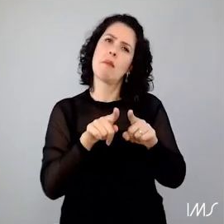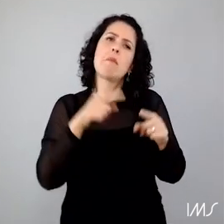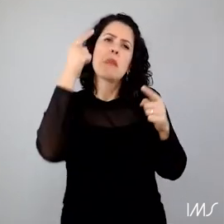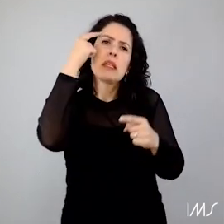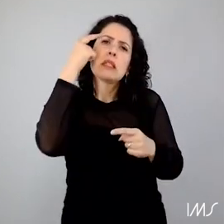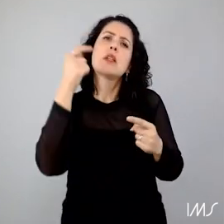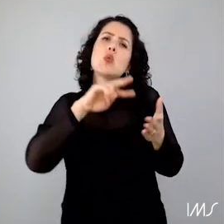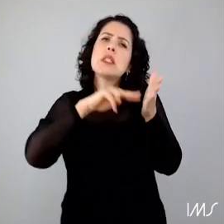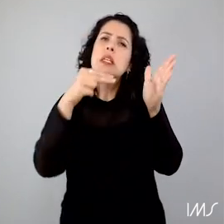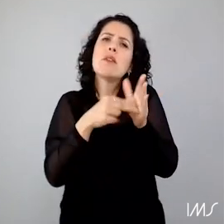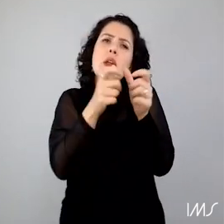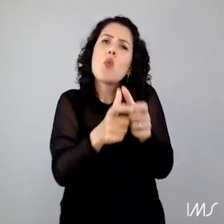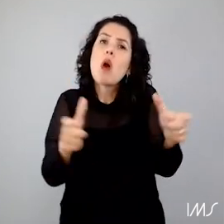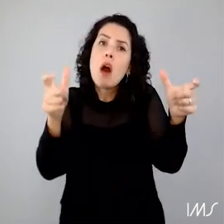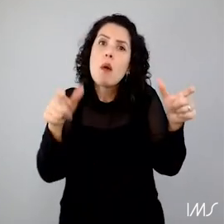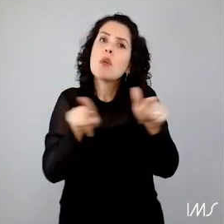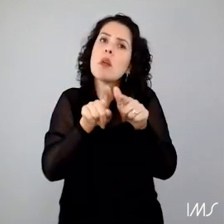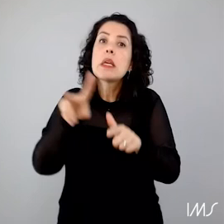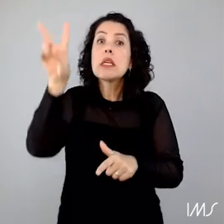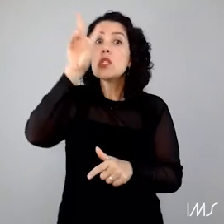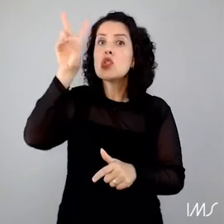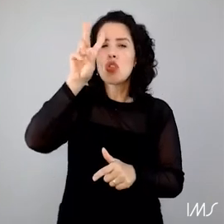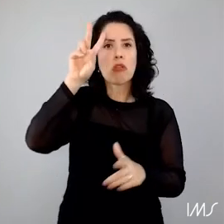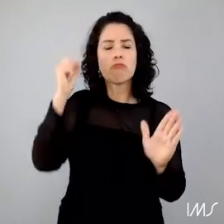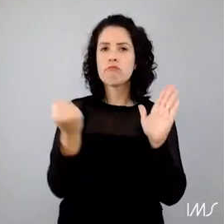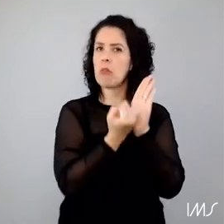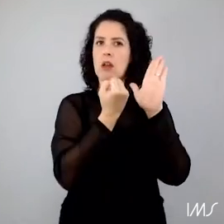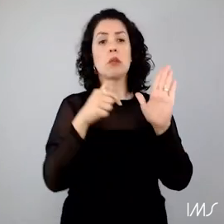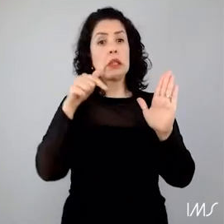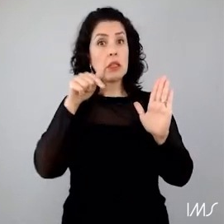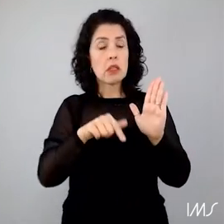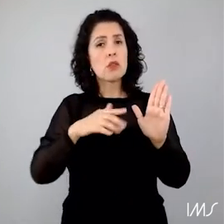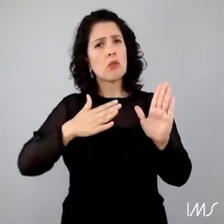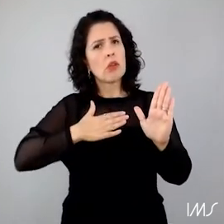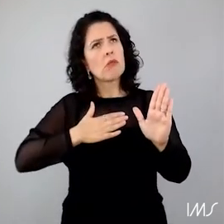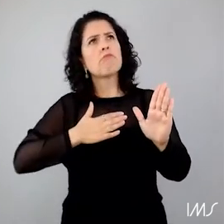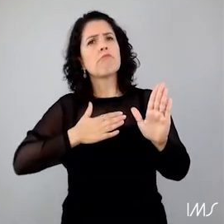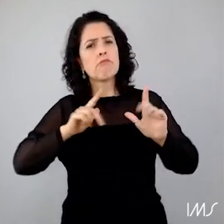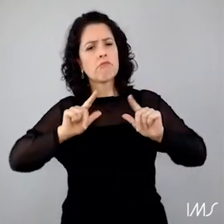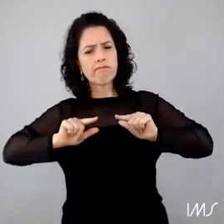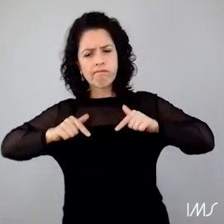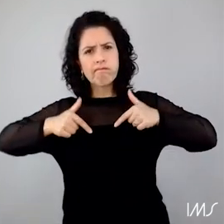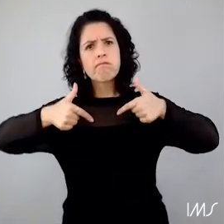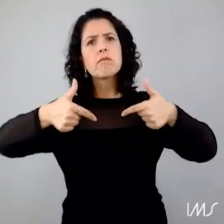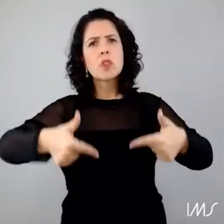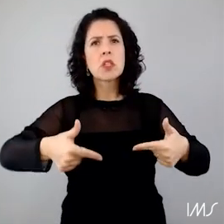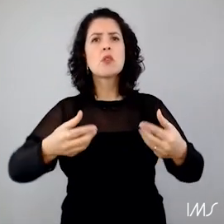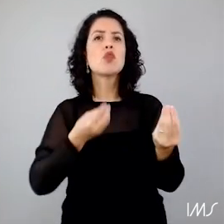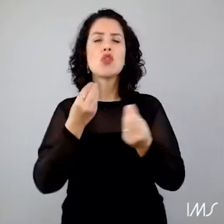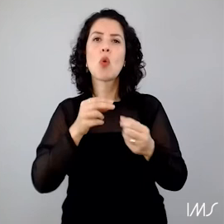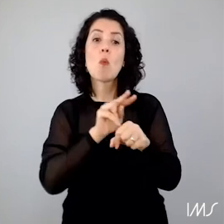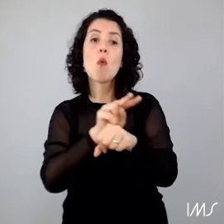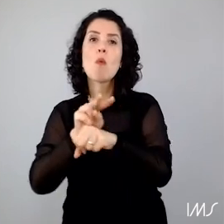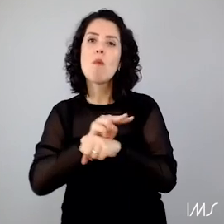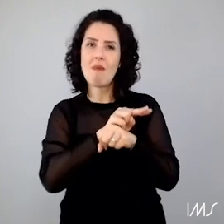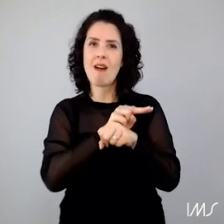levou a me dedicar ao campo da conservação fotográfica, na verdade, um interesse muito grande em torno